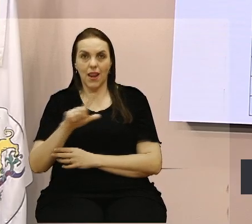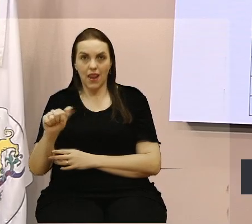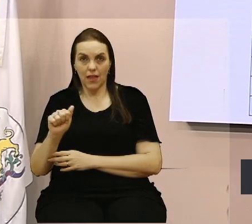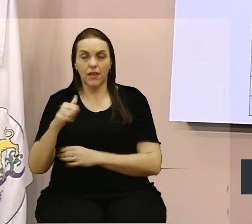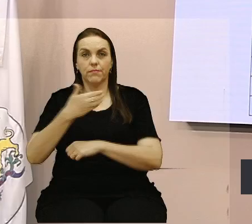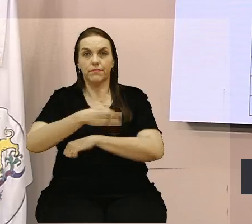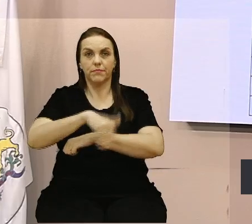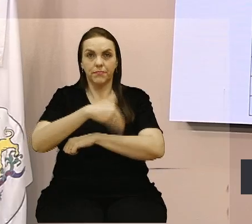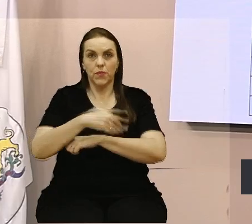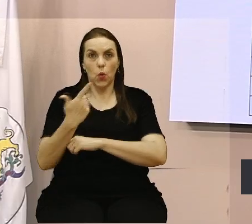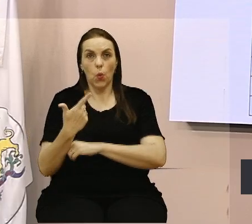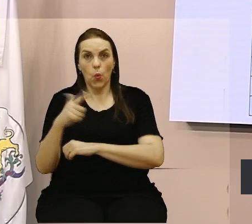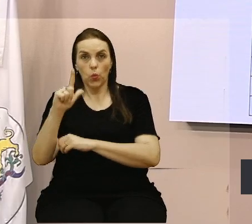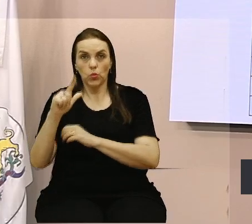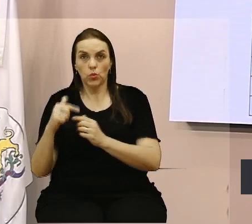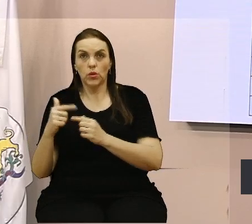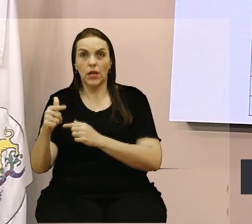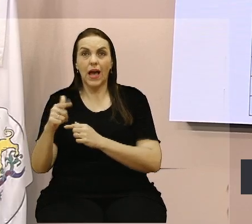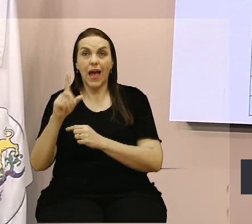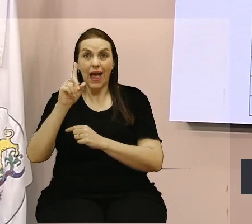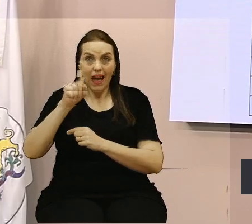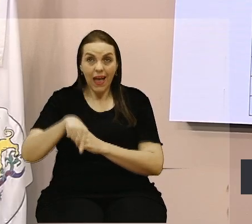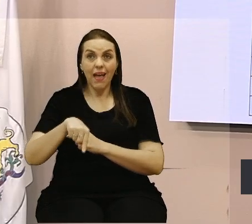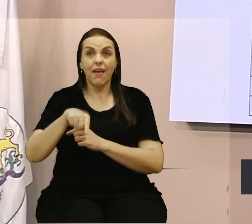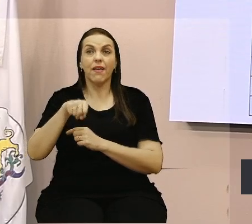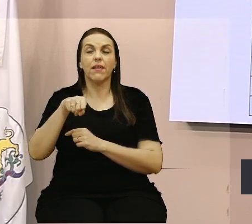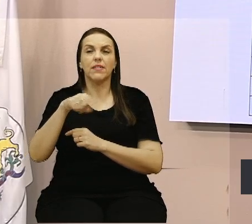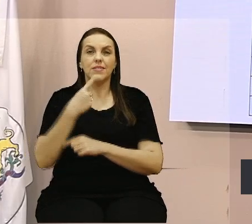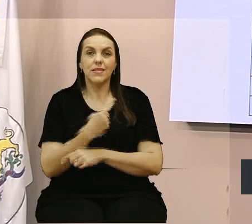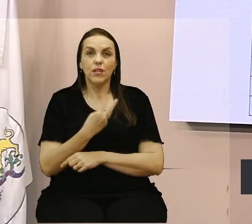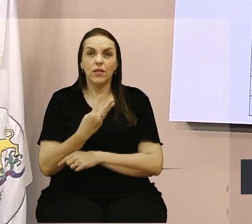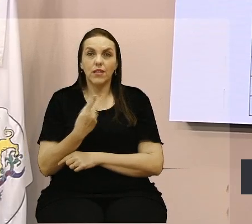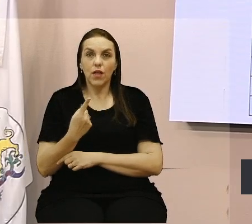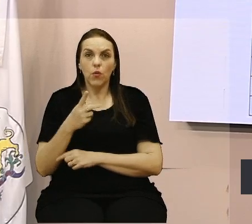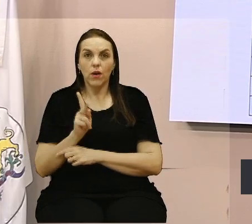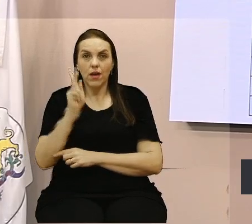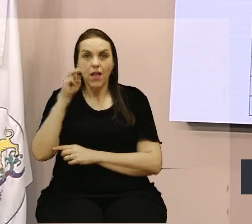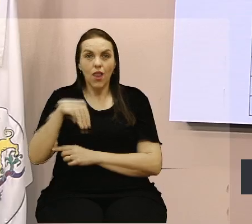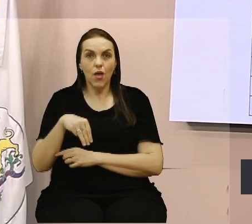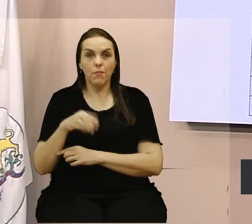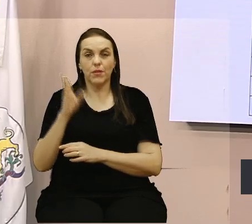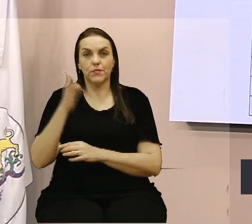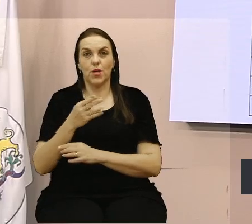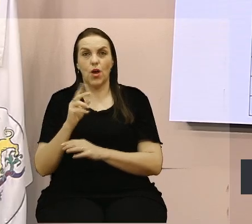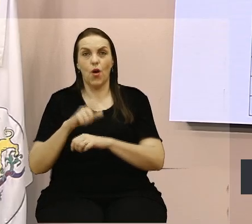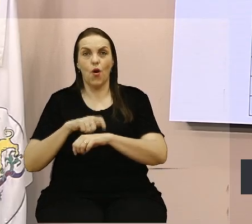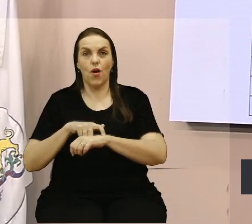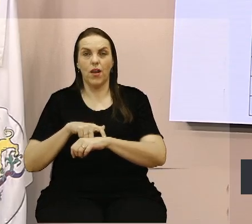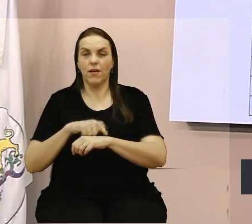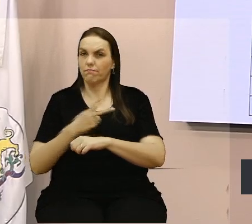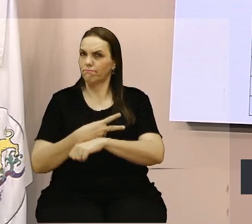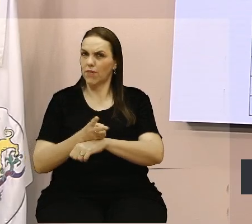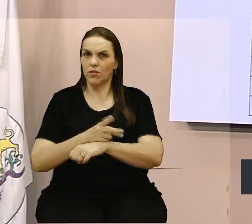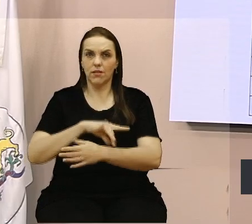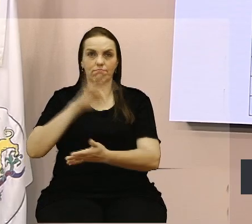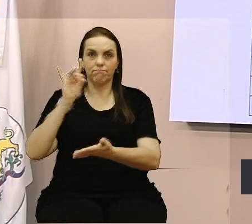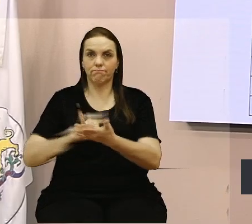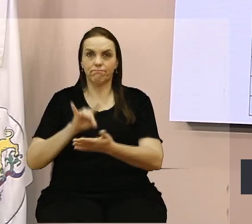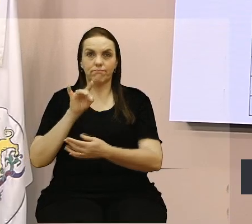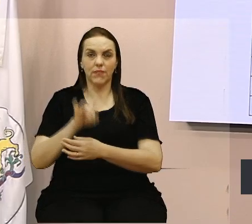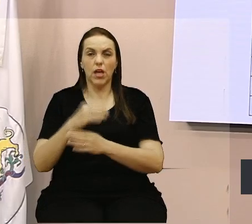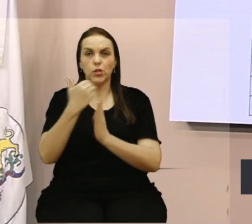endereço, nós pegamos um veículo a 131 km por hora. Isso são velocidades reais, que já